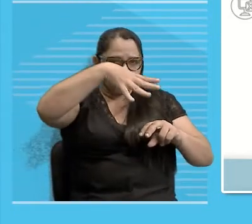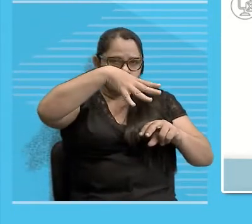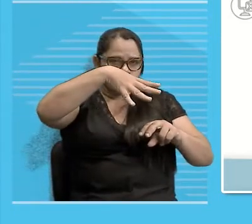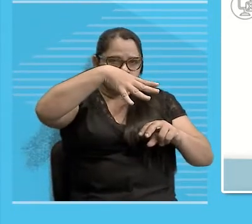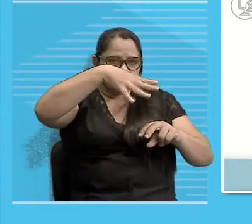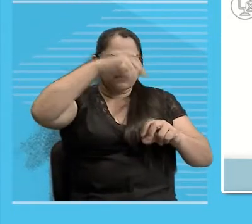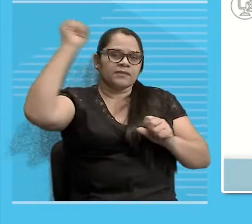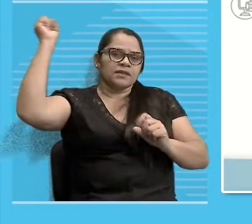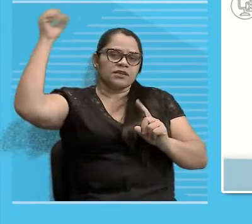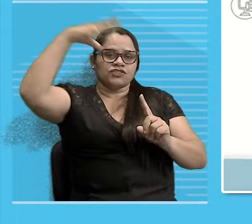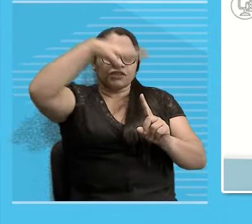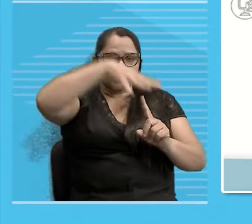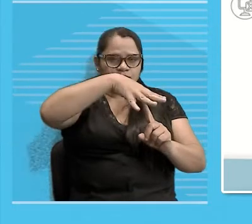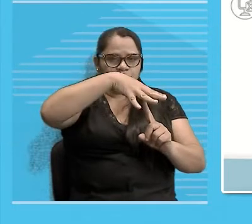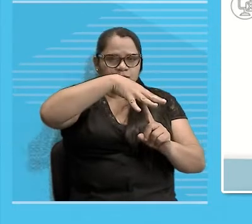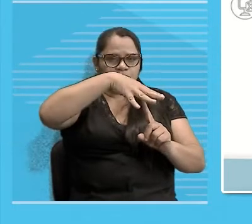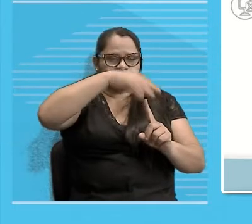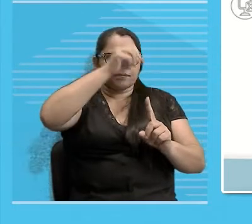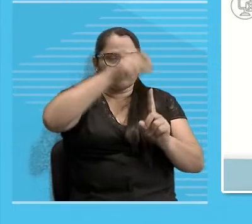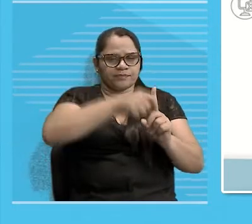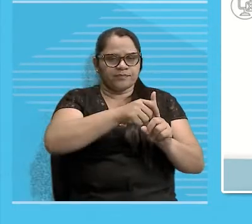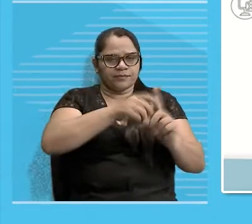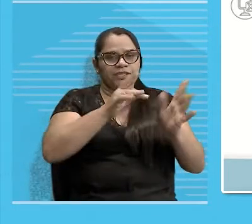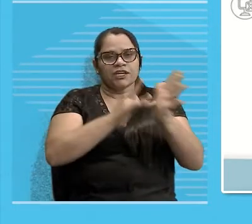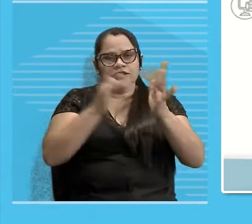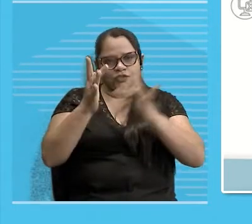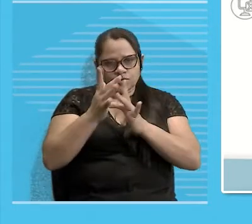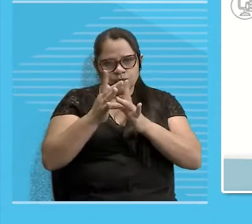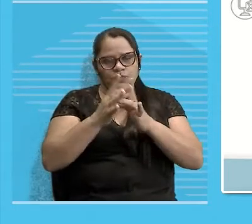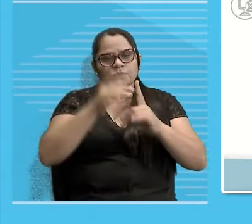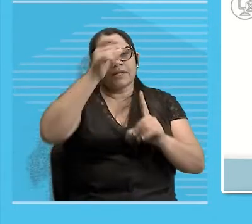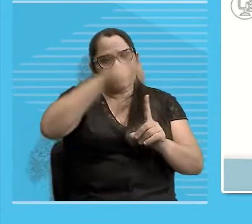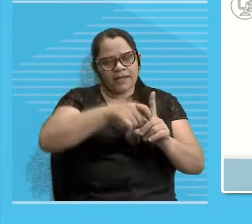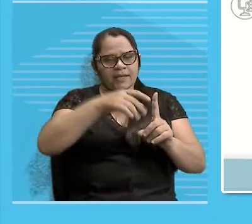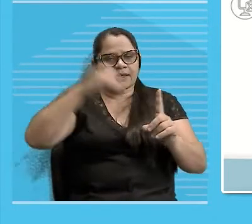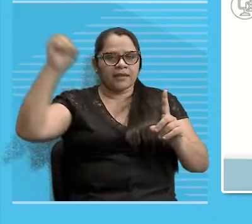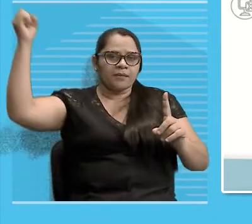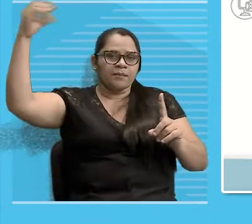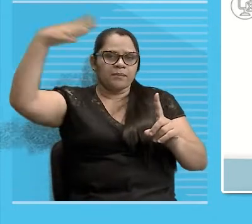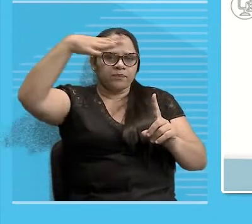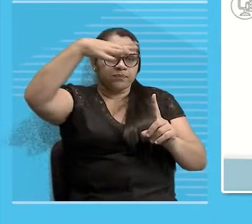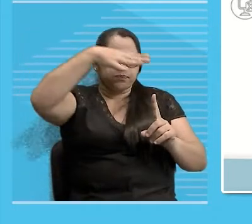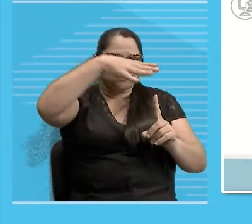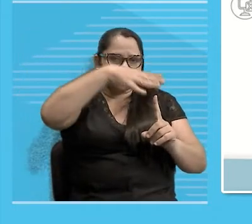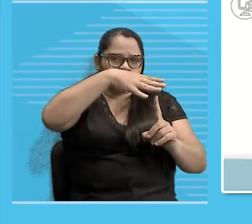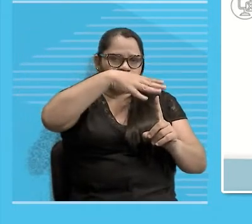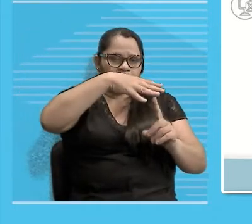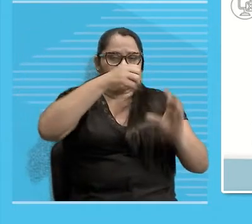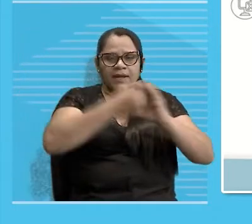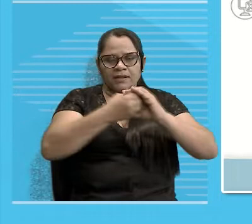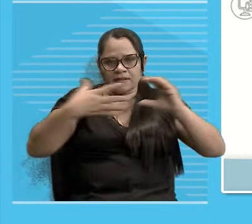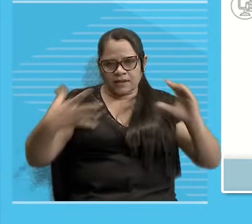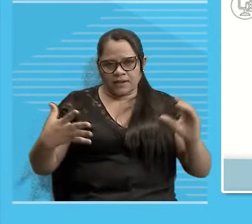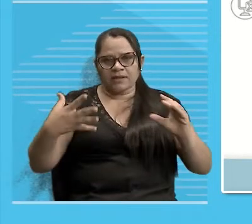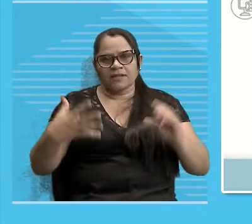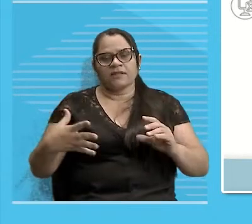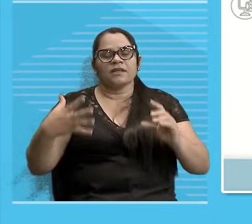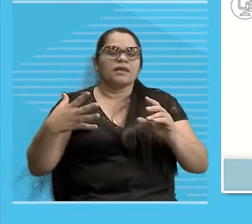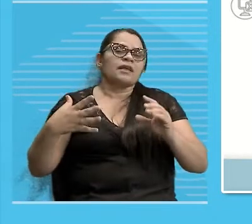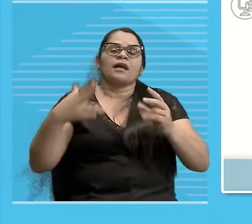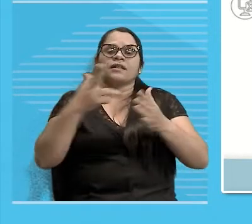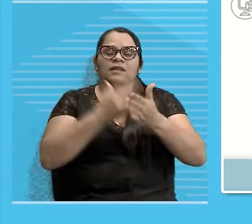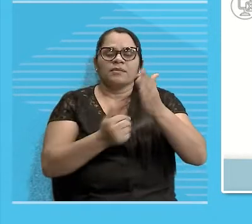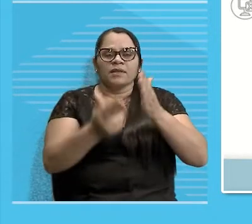incidindo no foco principal. Isso é uma característica da pintura barroca. Veja que há uma